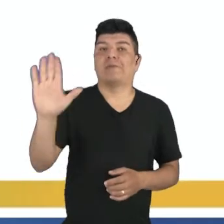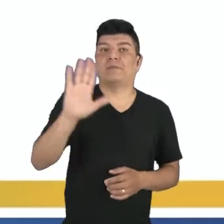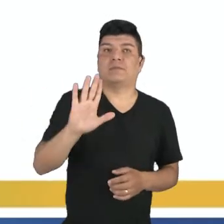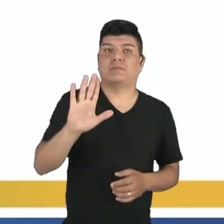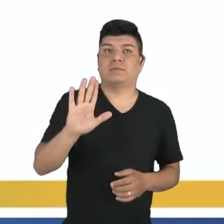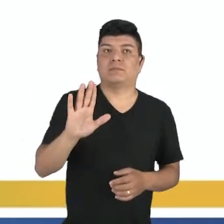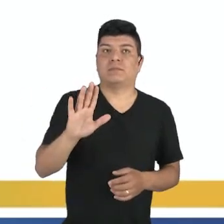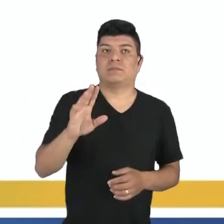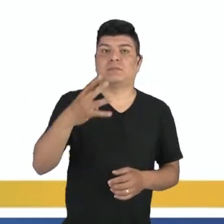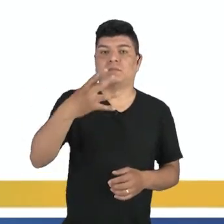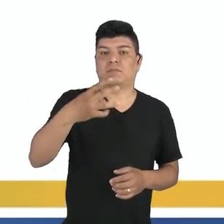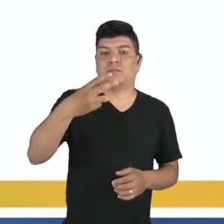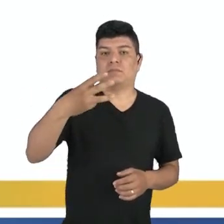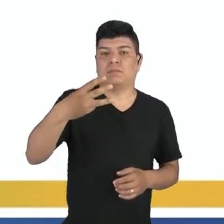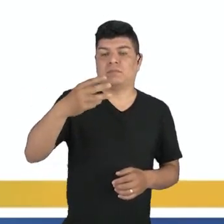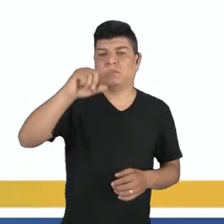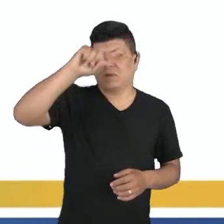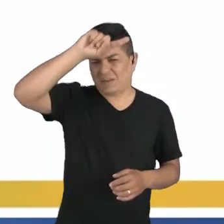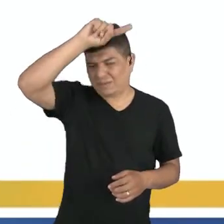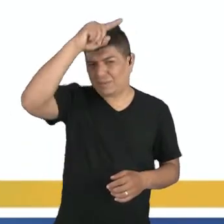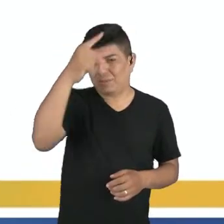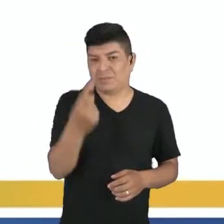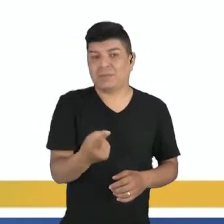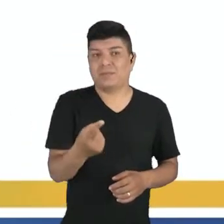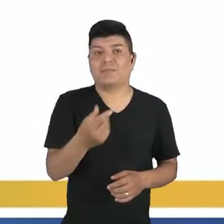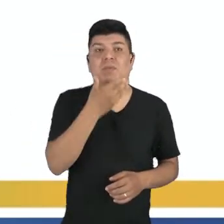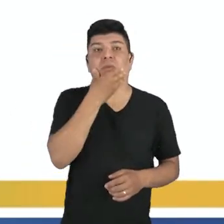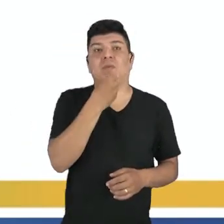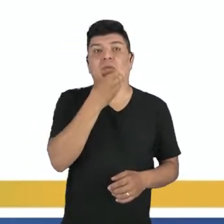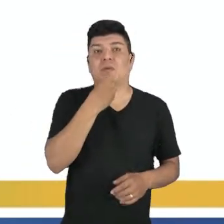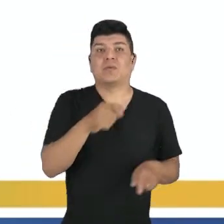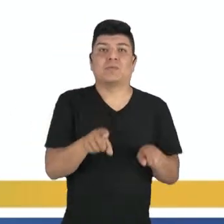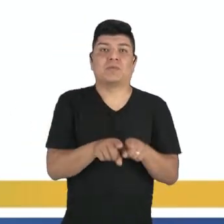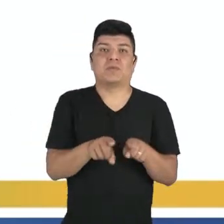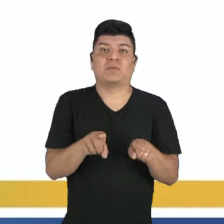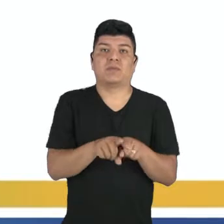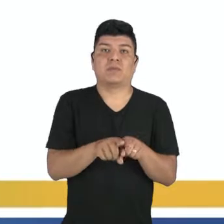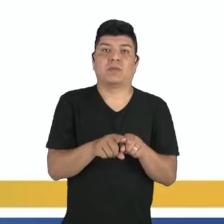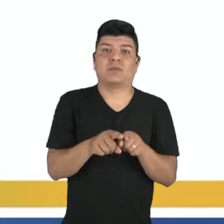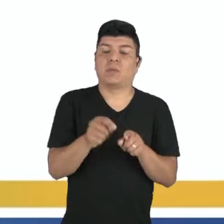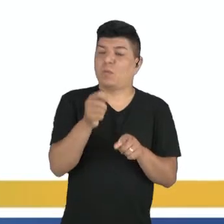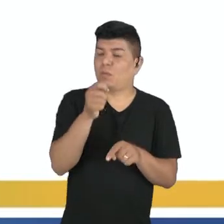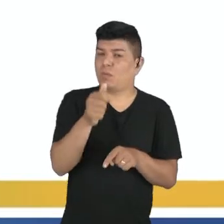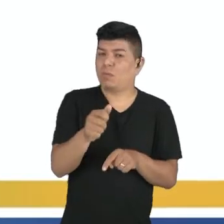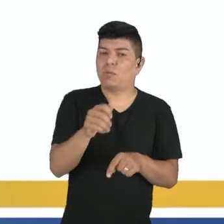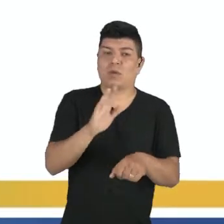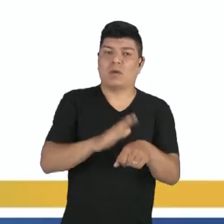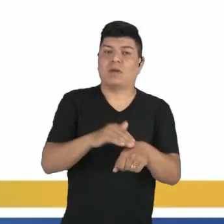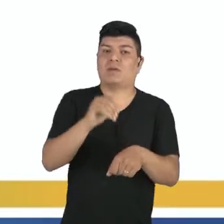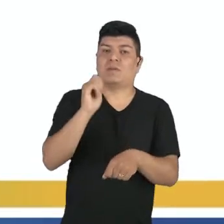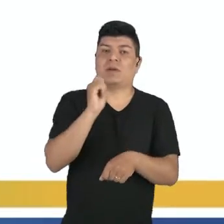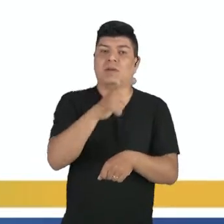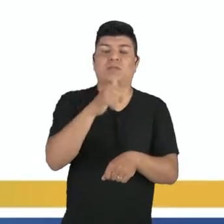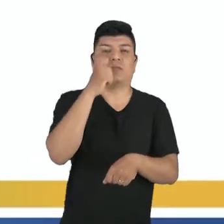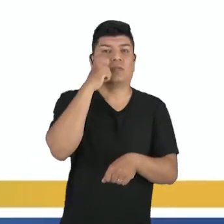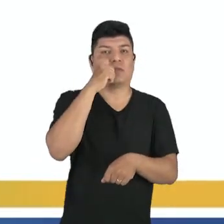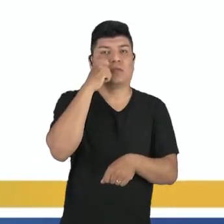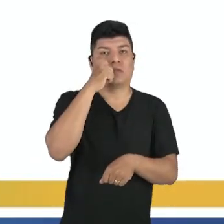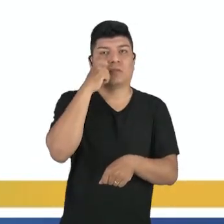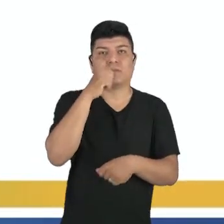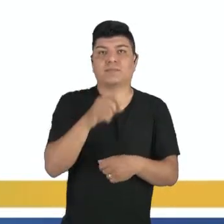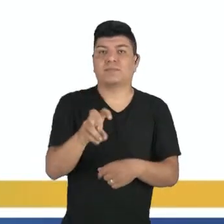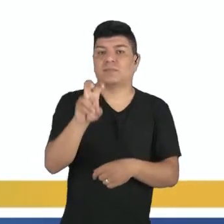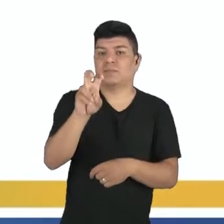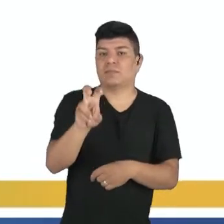43 milhões de habitantes EA população masculina também por uma fração Pequena mas é superior a